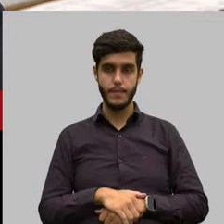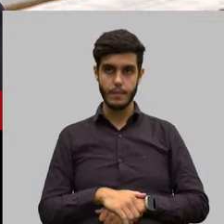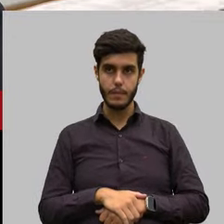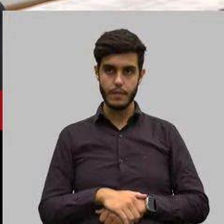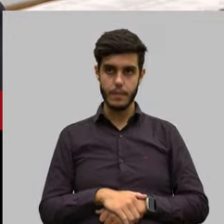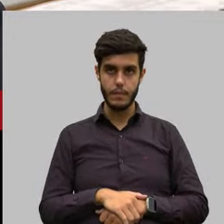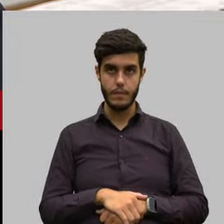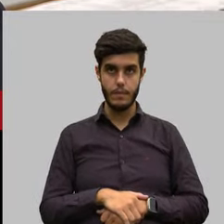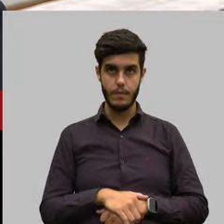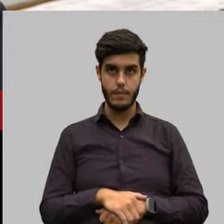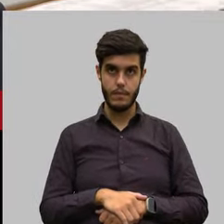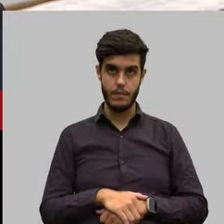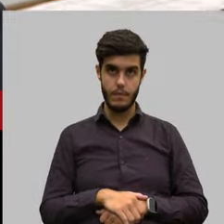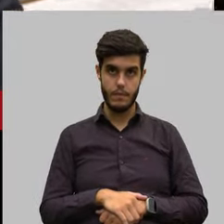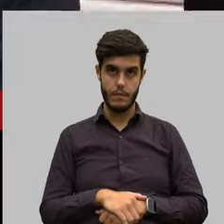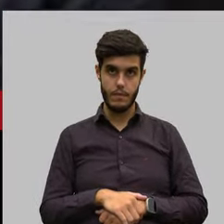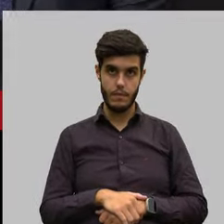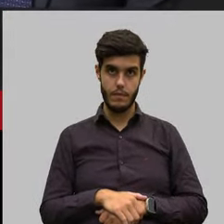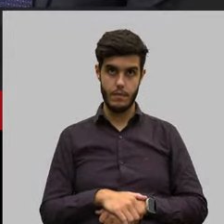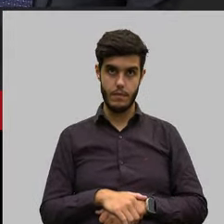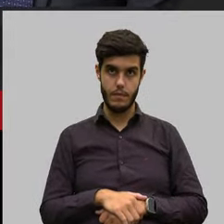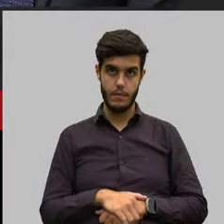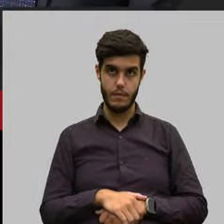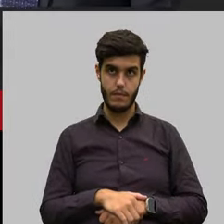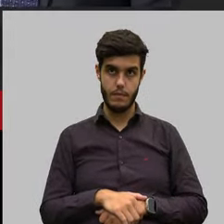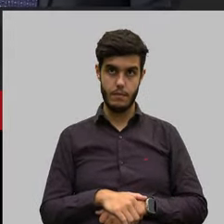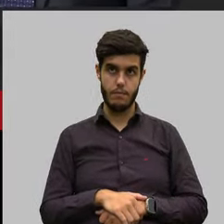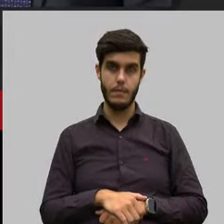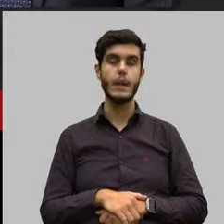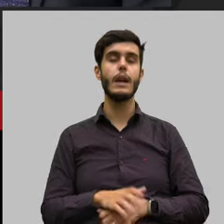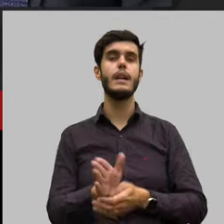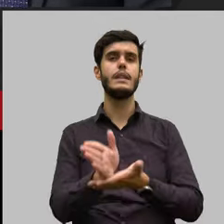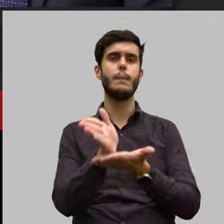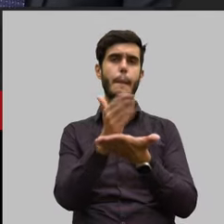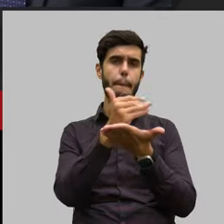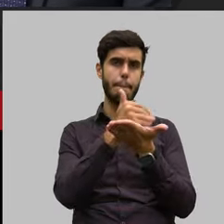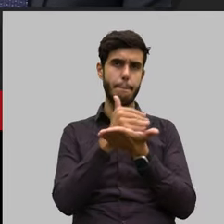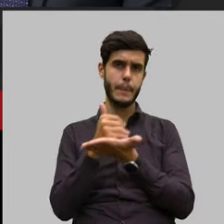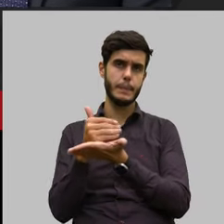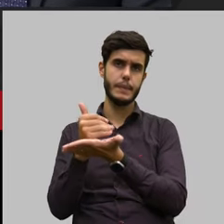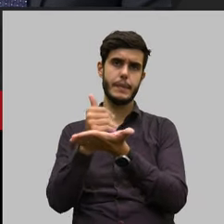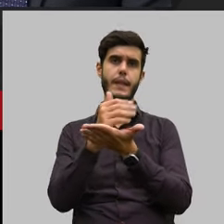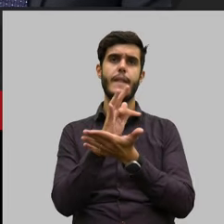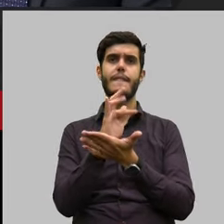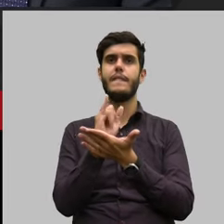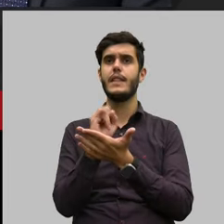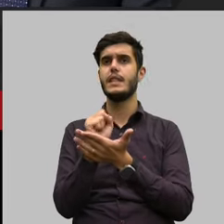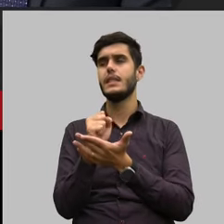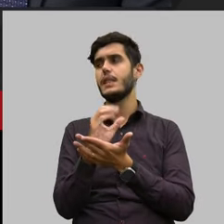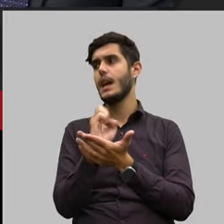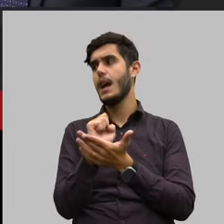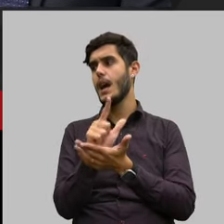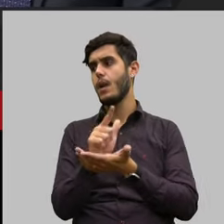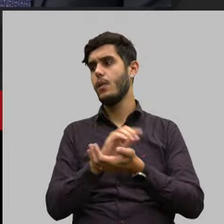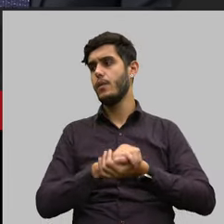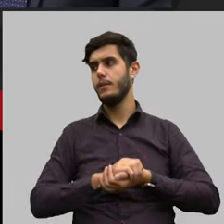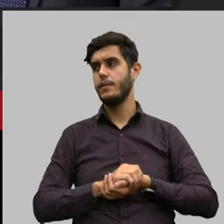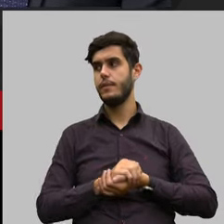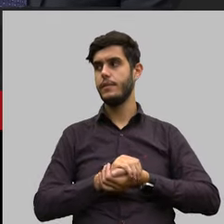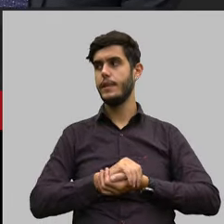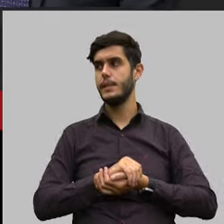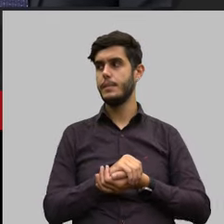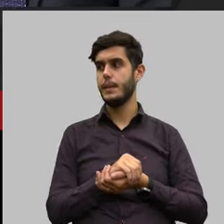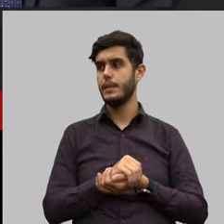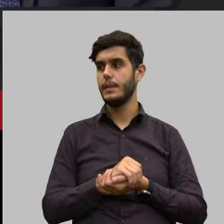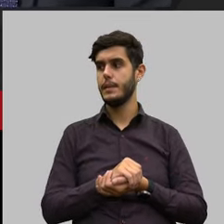Gerais vou iniciar pelos dados fiscais e a partir daí trazer eh um perfil